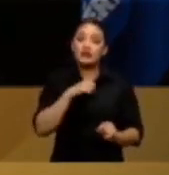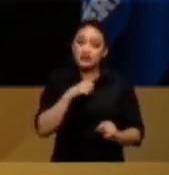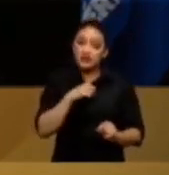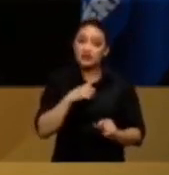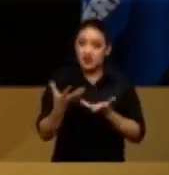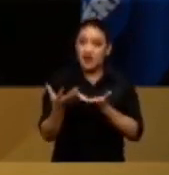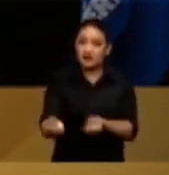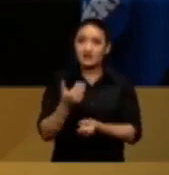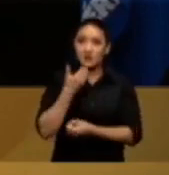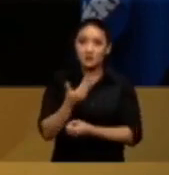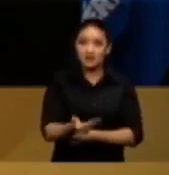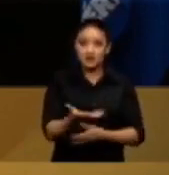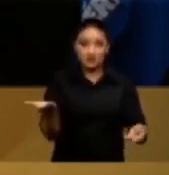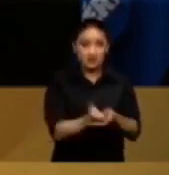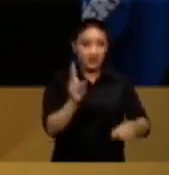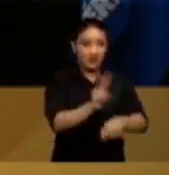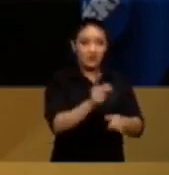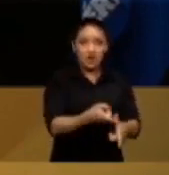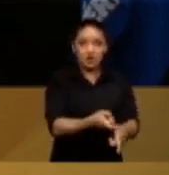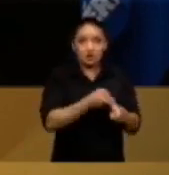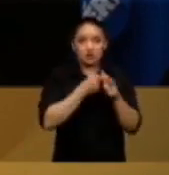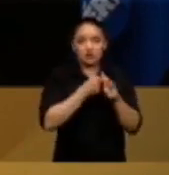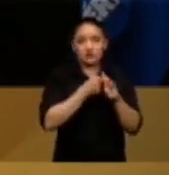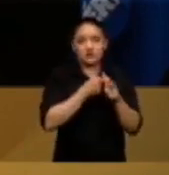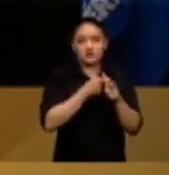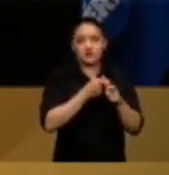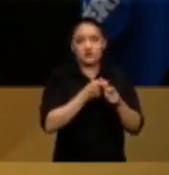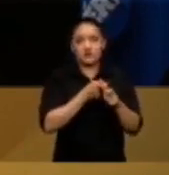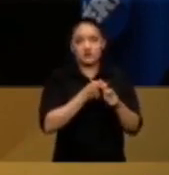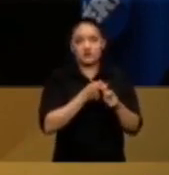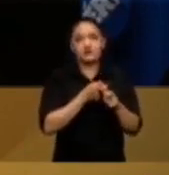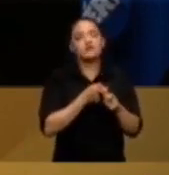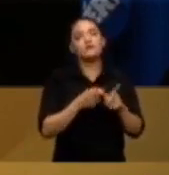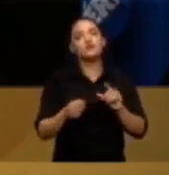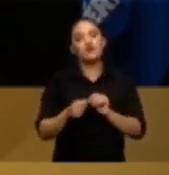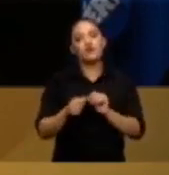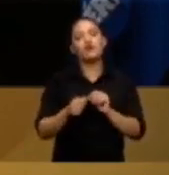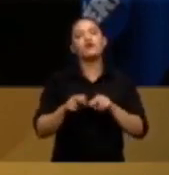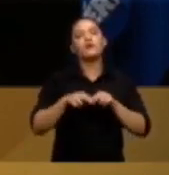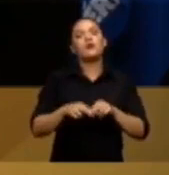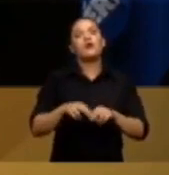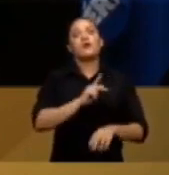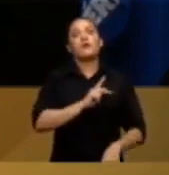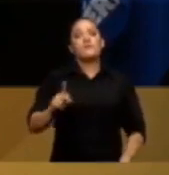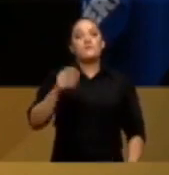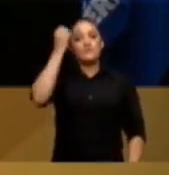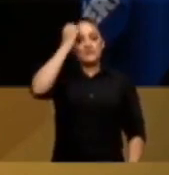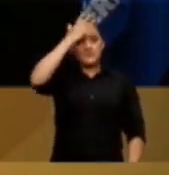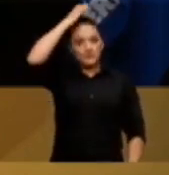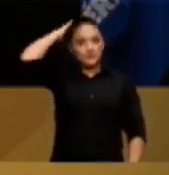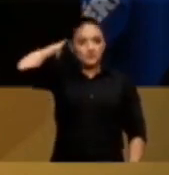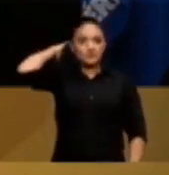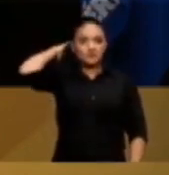suspensão da liminar deferida por Sua Excelência, o senhor presidente Luiz Fux,